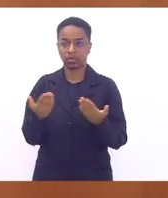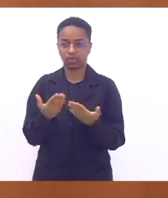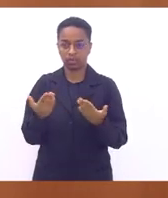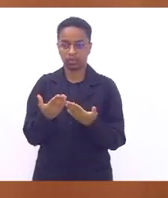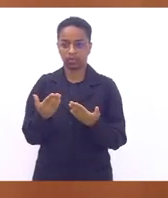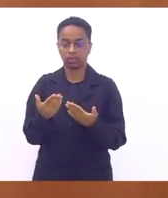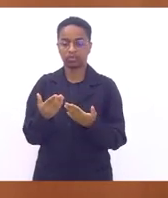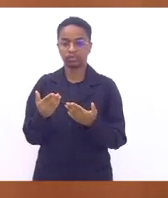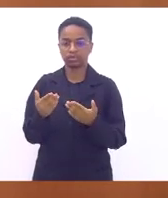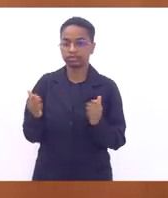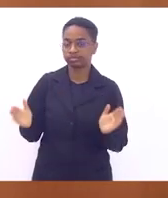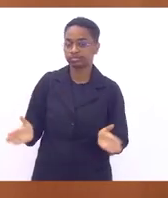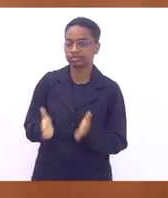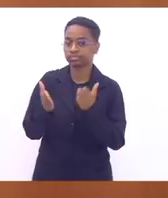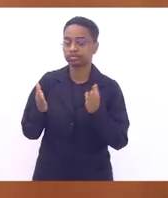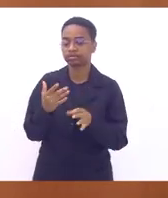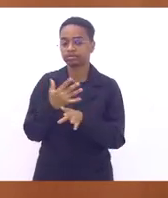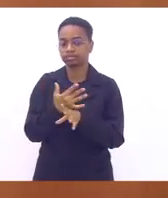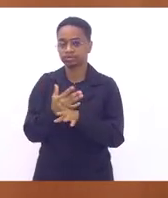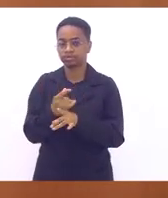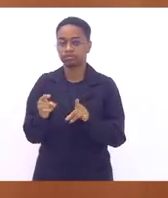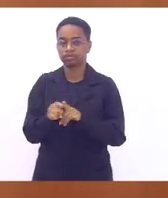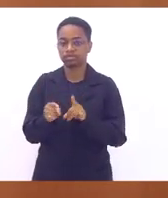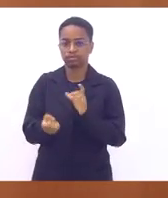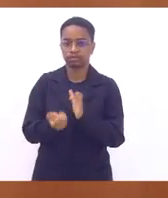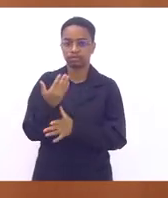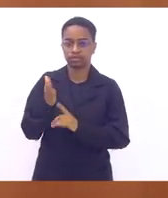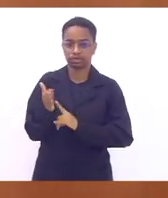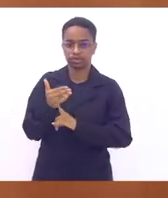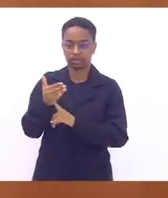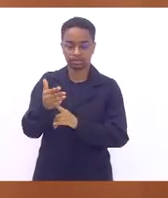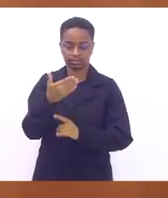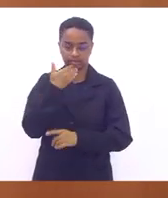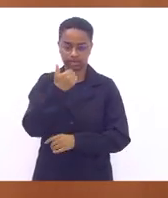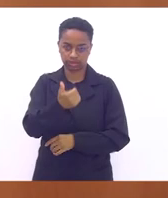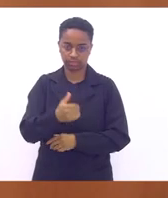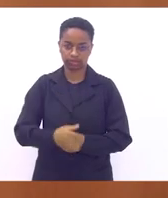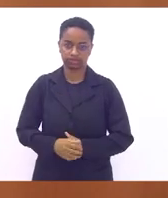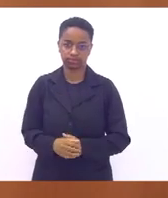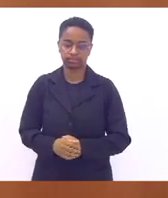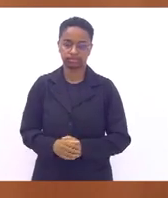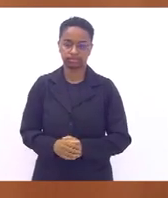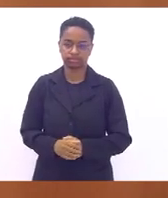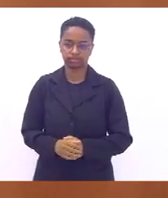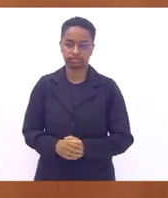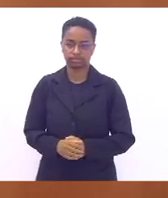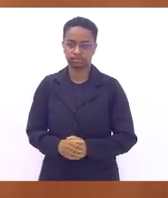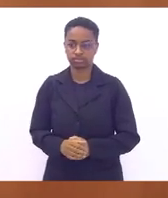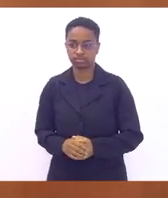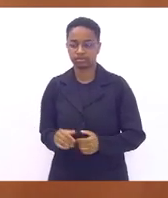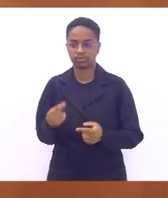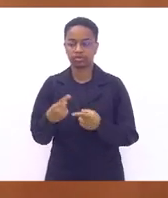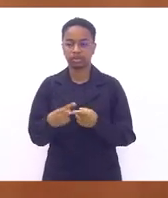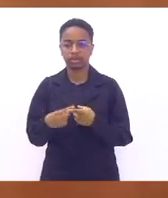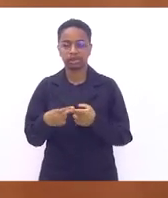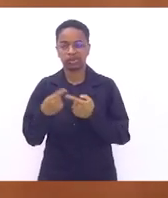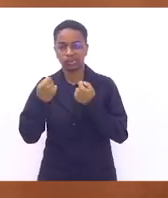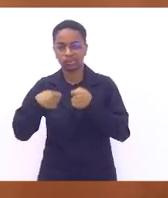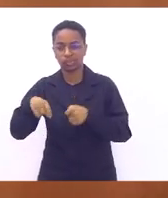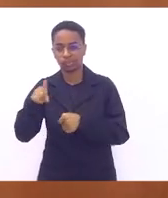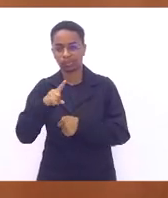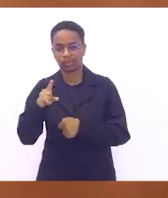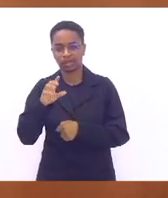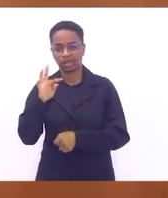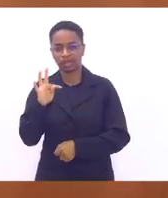os municípios, aos laboratórios, a fazer tecnologias mais arrojadas, porque não são necessárias para o